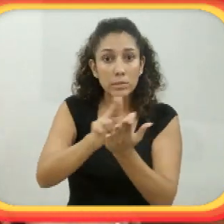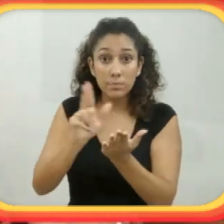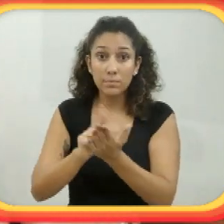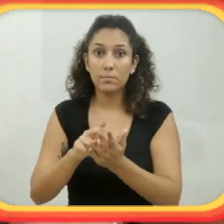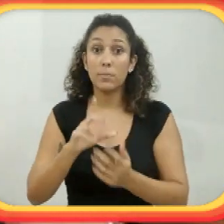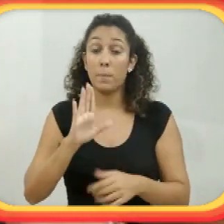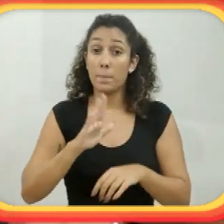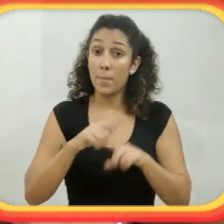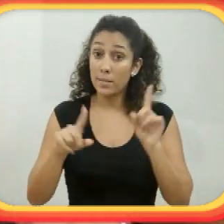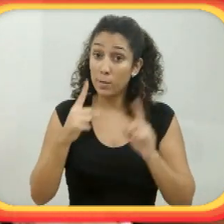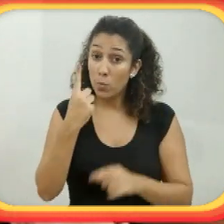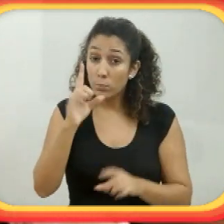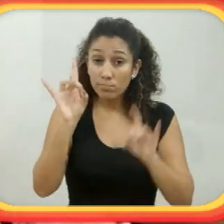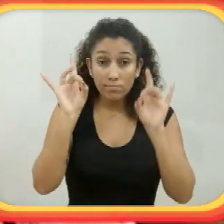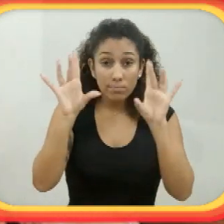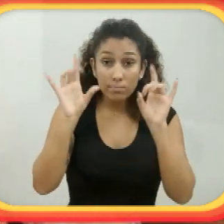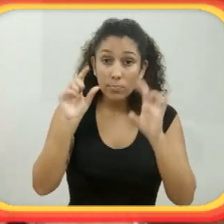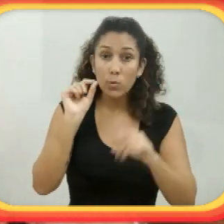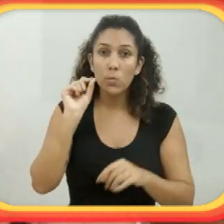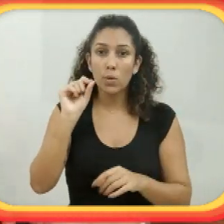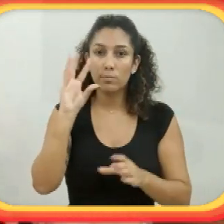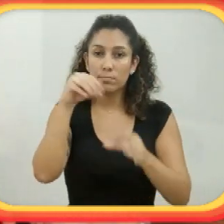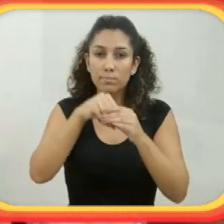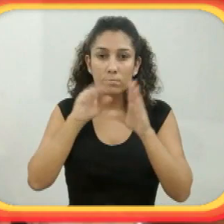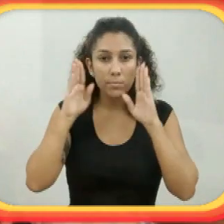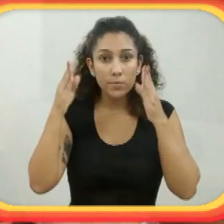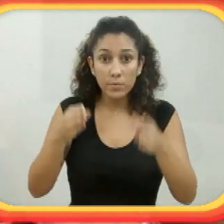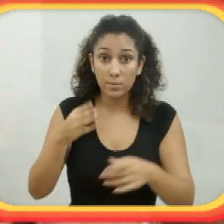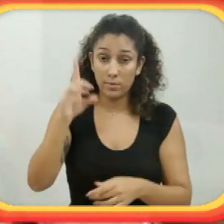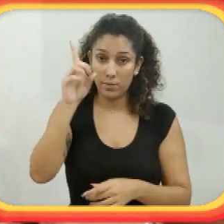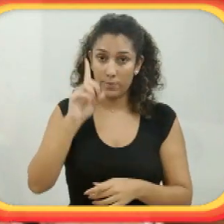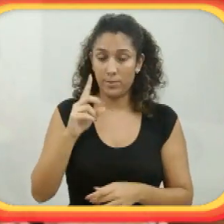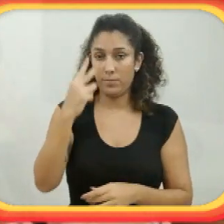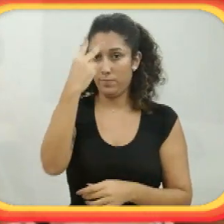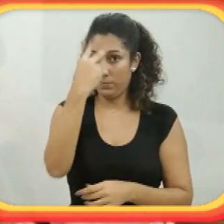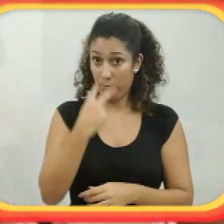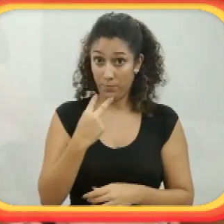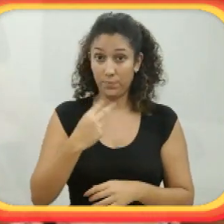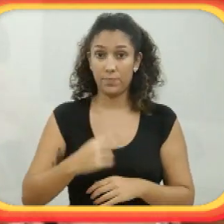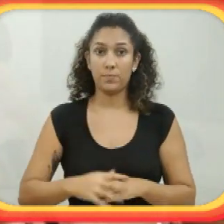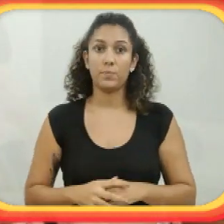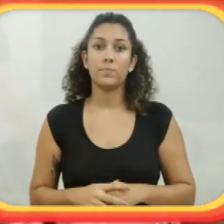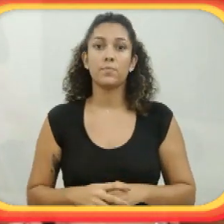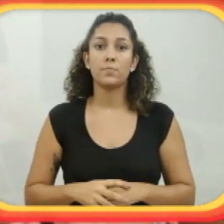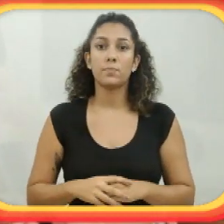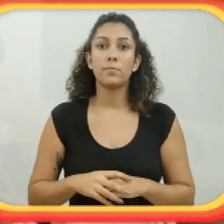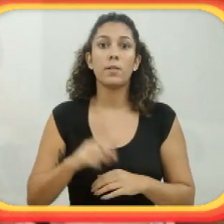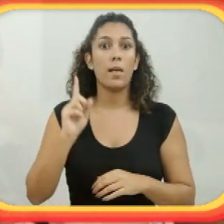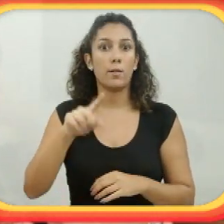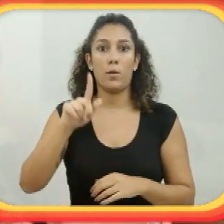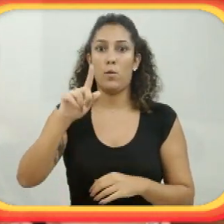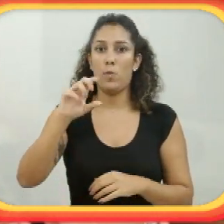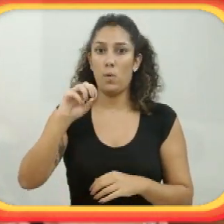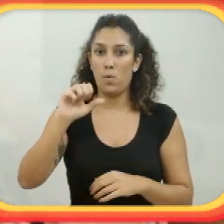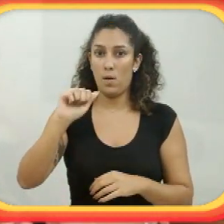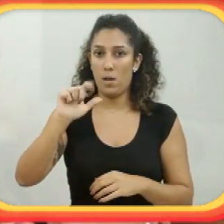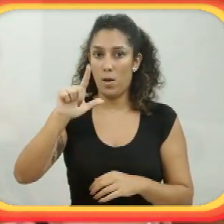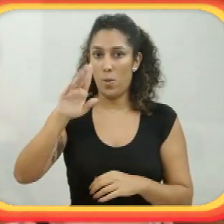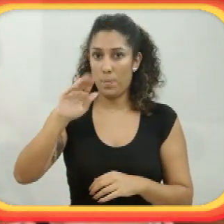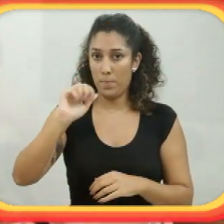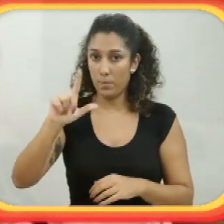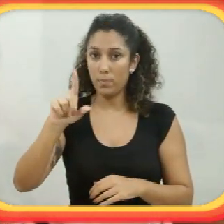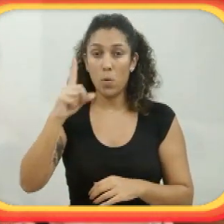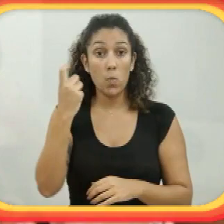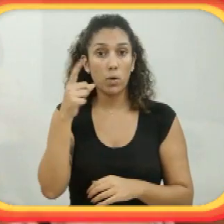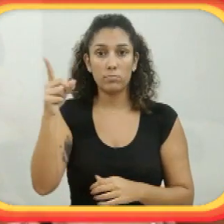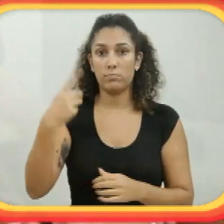né, muitas pessoas com deficiência praticando aí quase que todas as modalidades. Mas uma